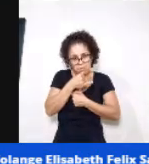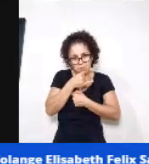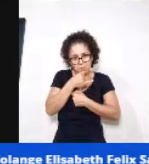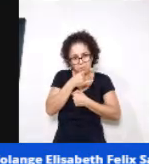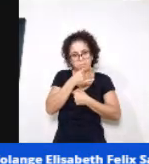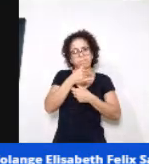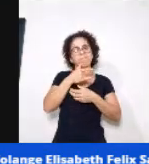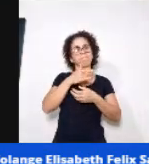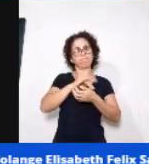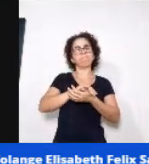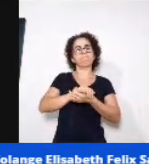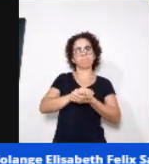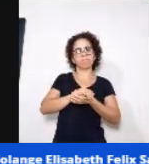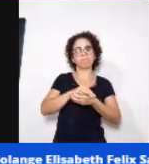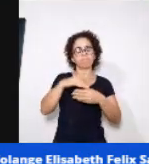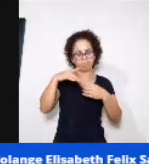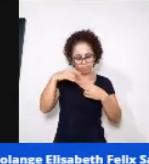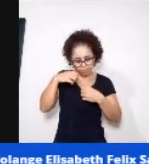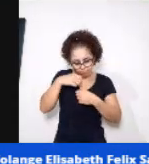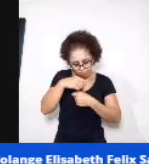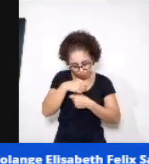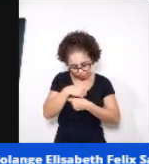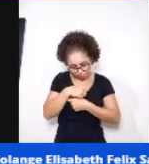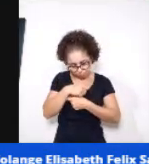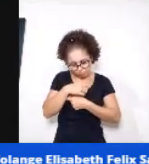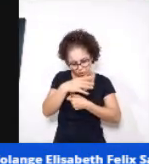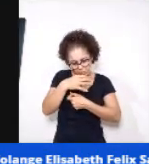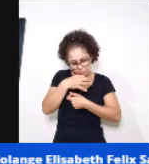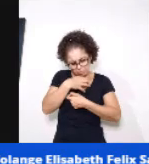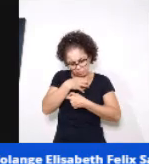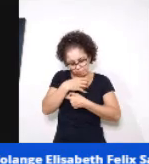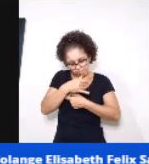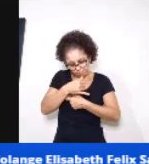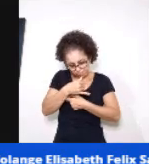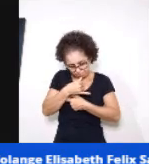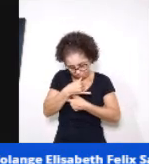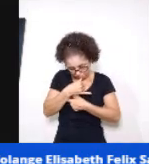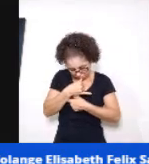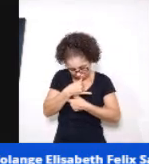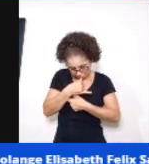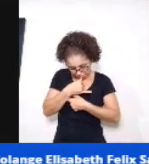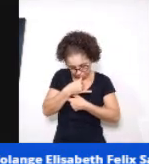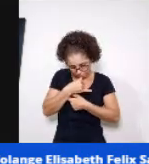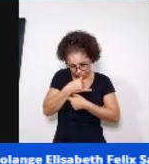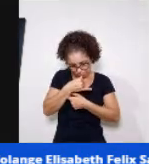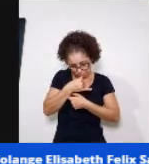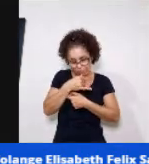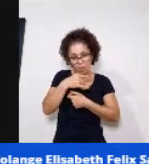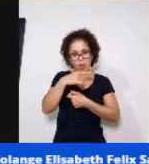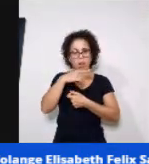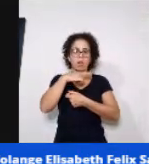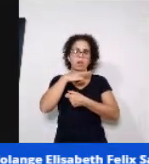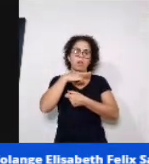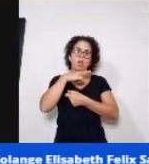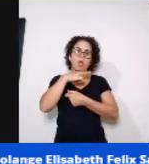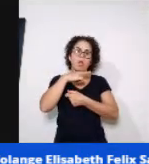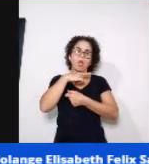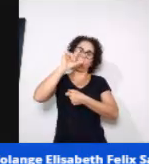universal, né? Um olhar para baixo, um sentimento de triste, de paisagem, né? Eu tenho uma redução, pessoal,